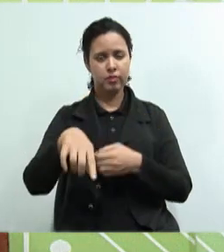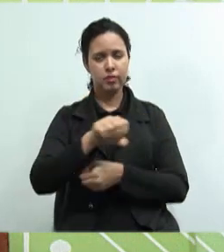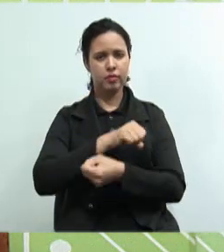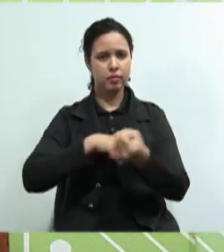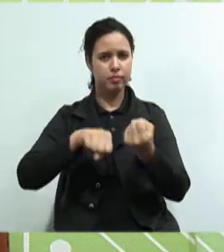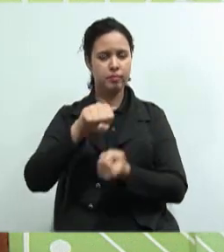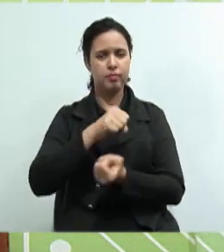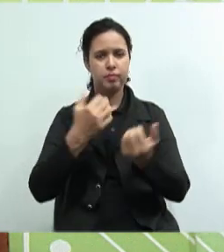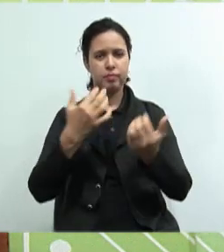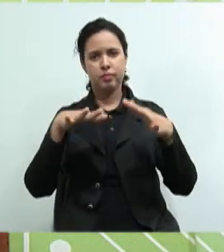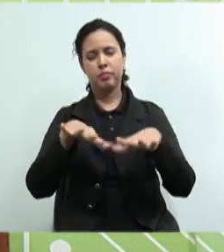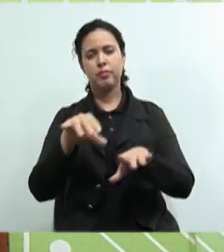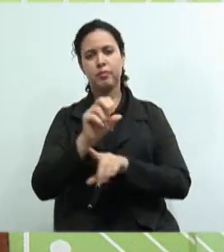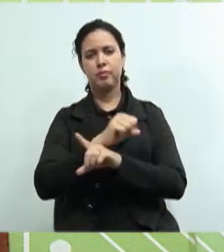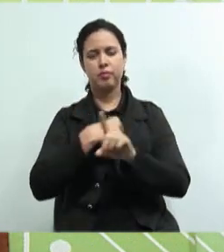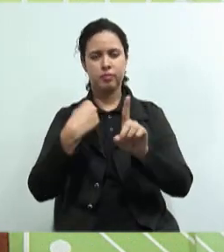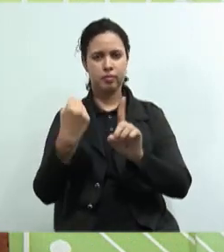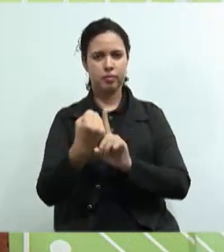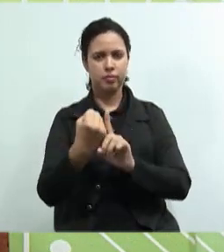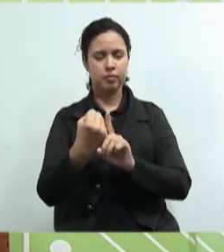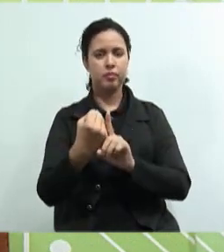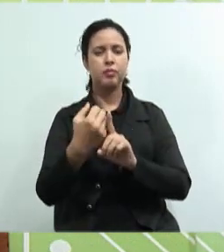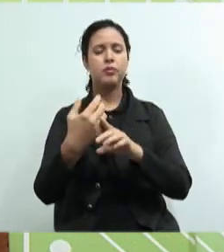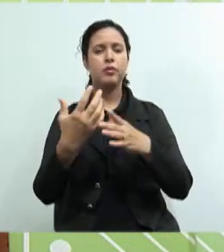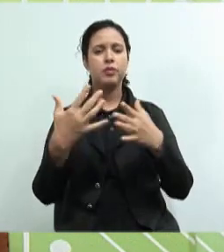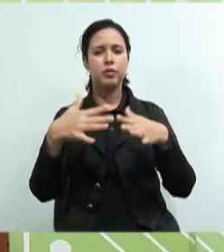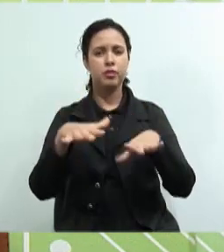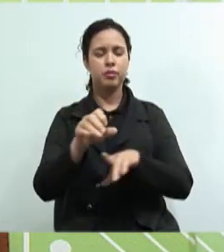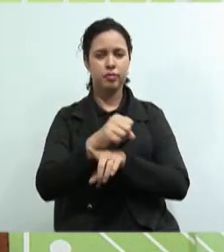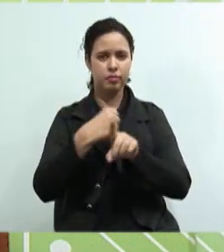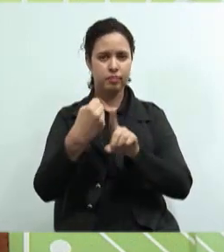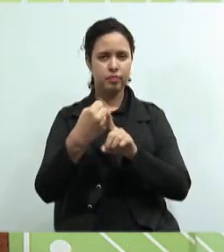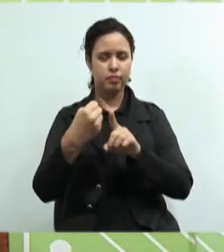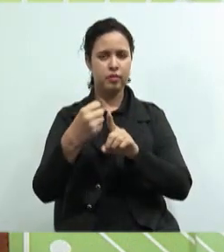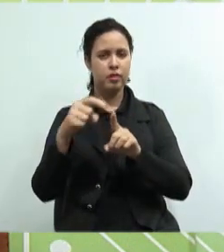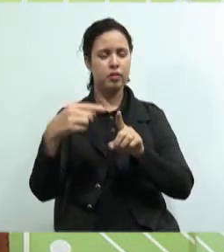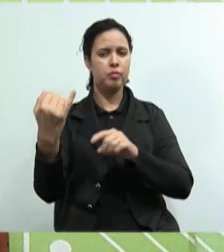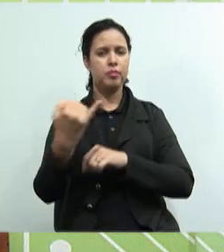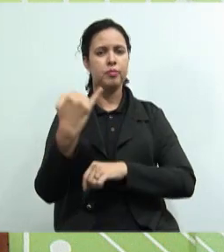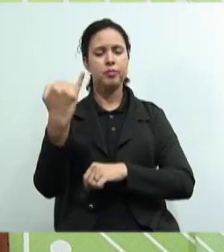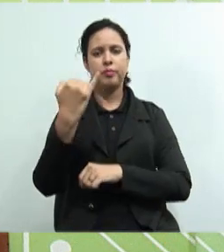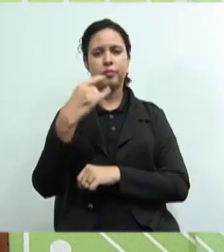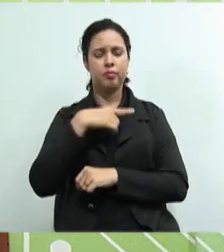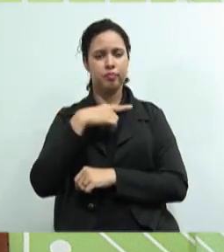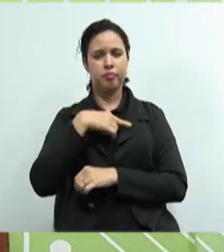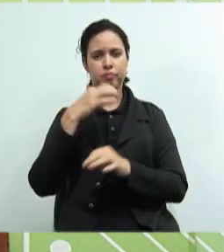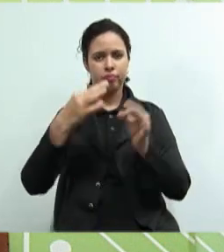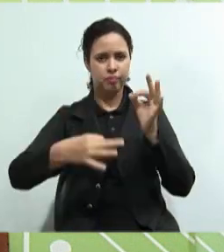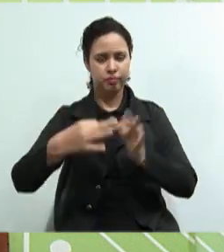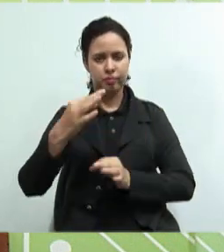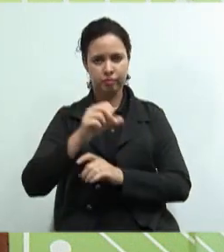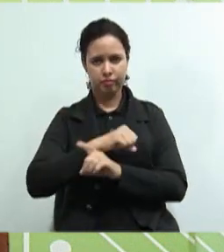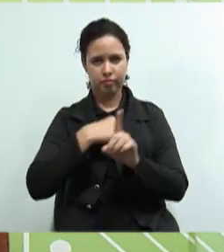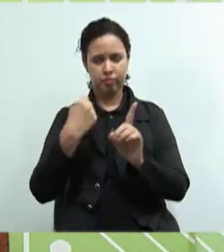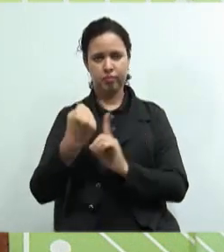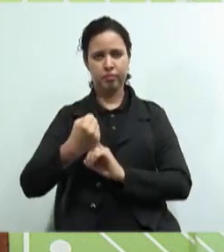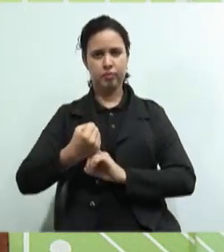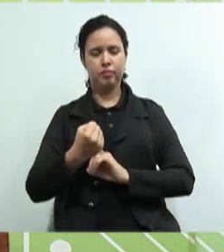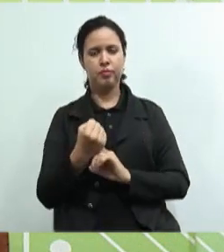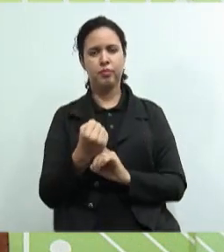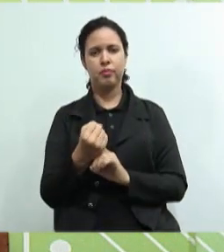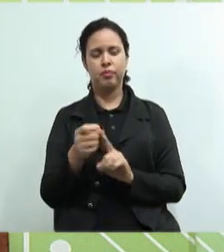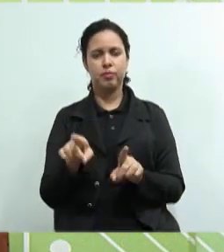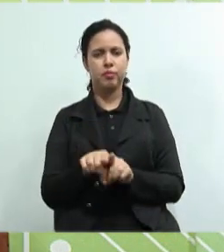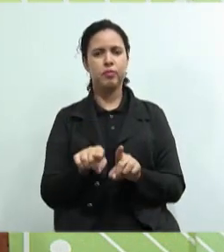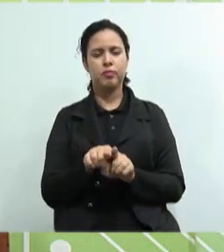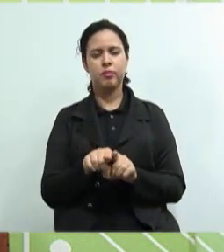inclusão social. A inclusão social é um papel muito importante para a gente ter mais justiça social. Nós tentamos conceituar um